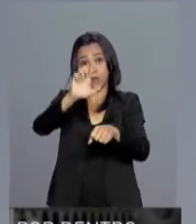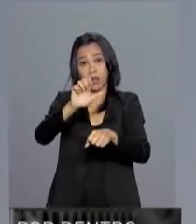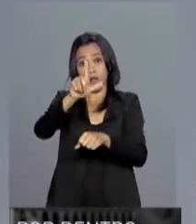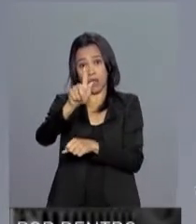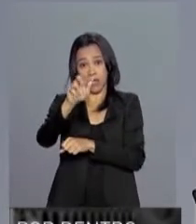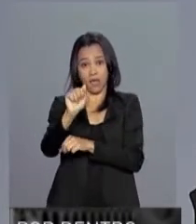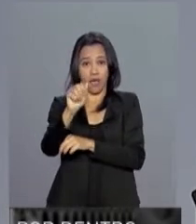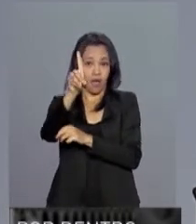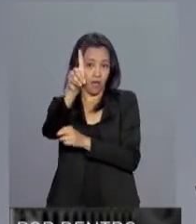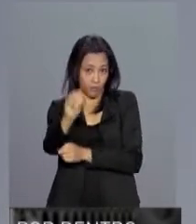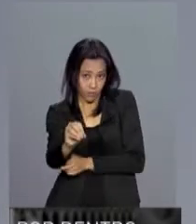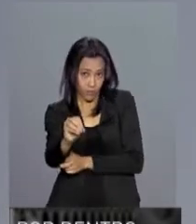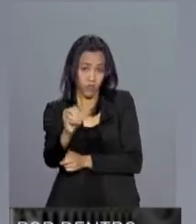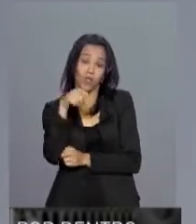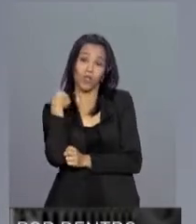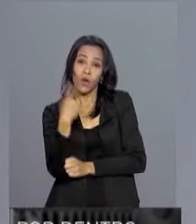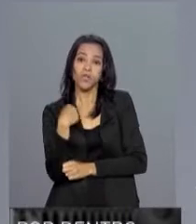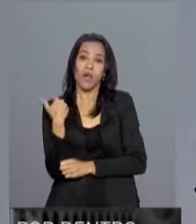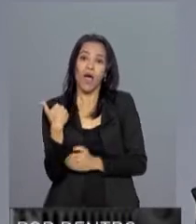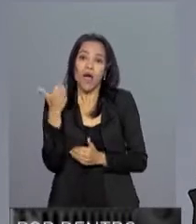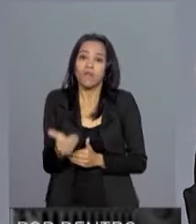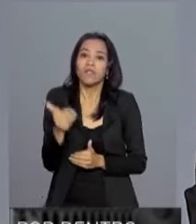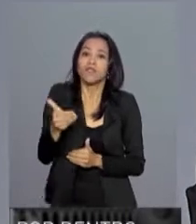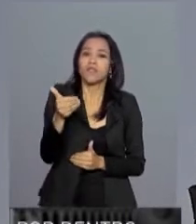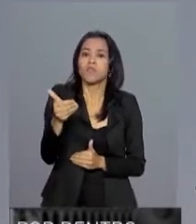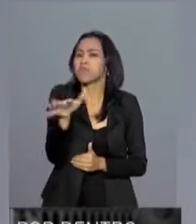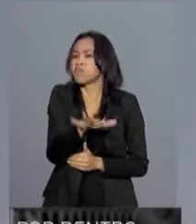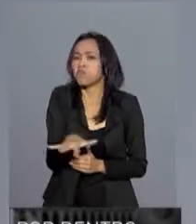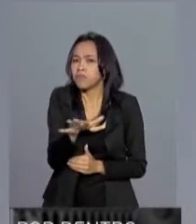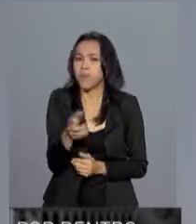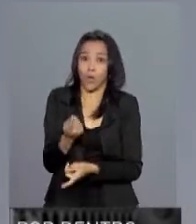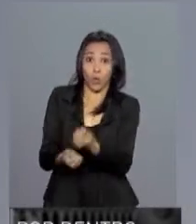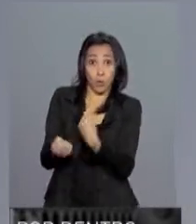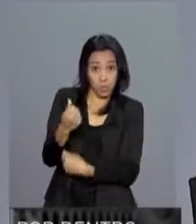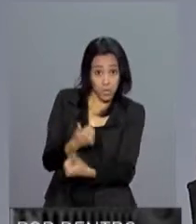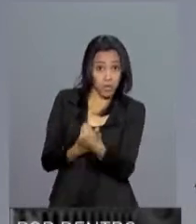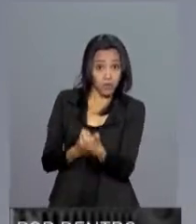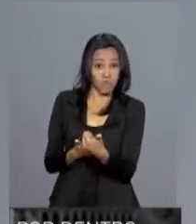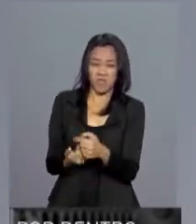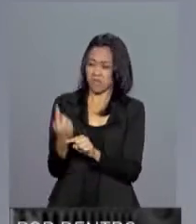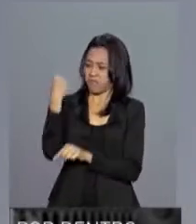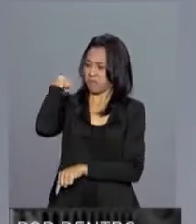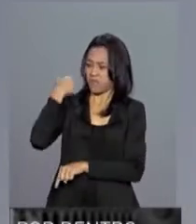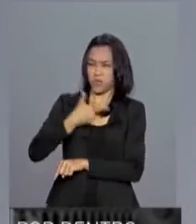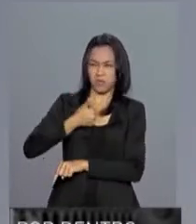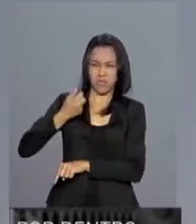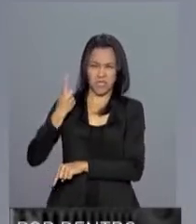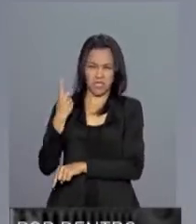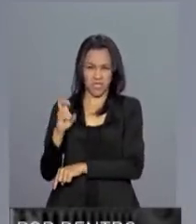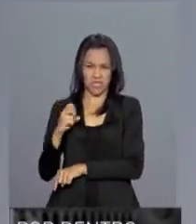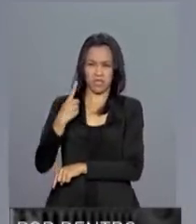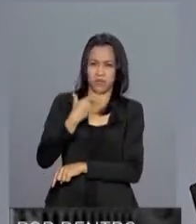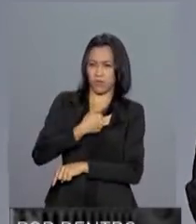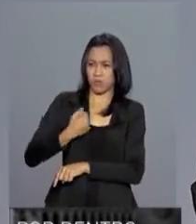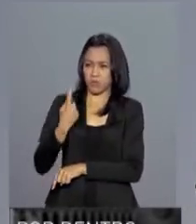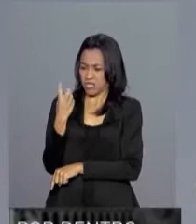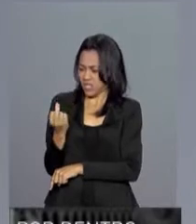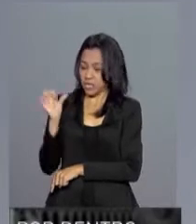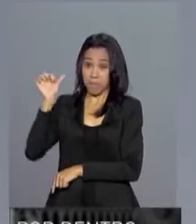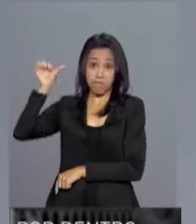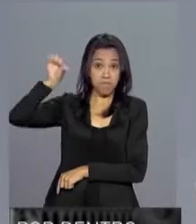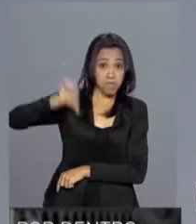avançamos muito no campo da economia o brasil viveu em 2015 2016 a pior recessão